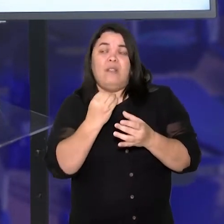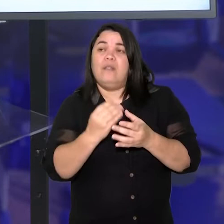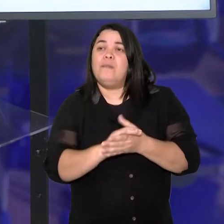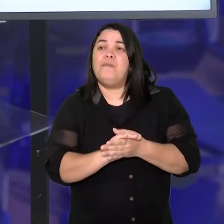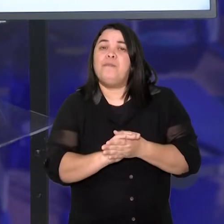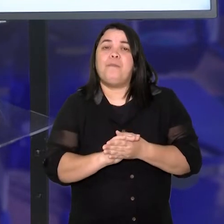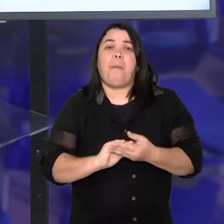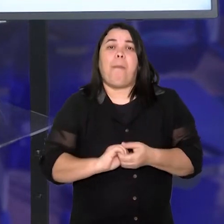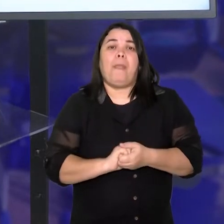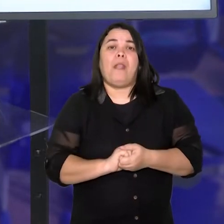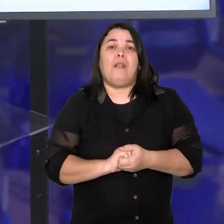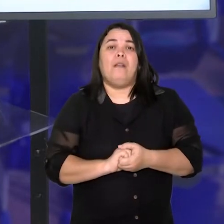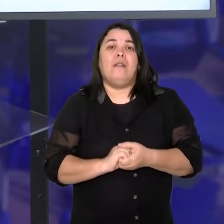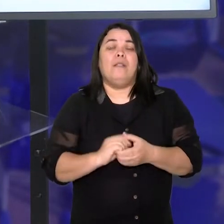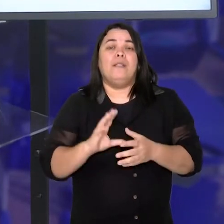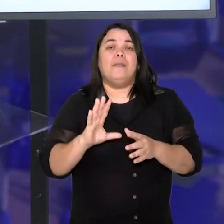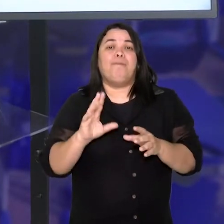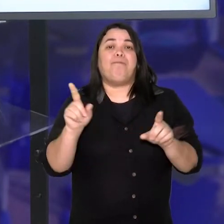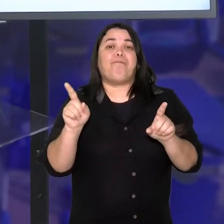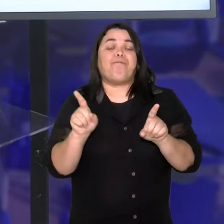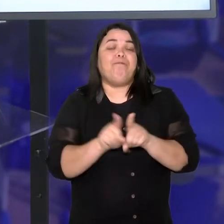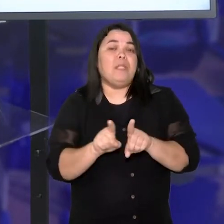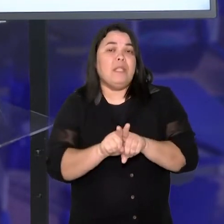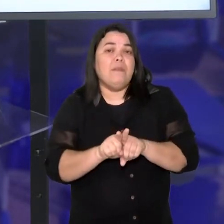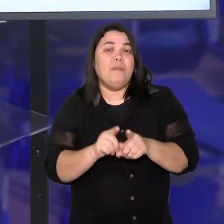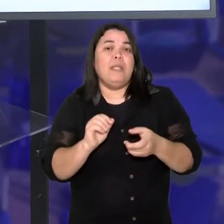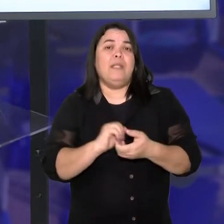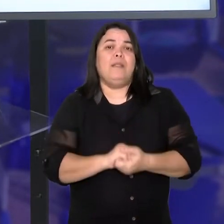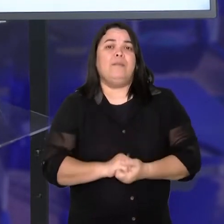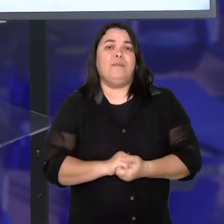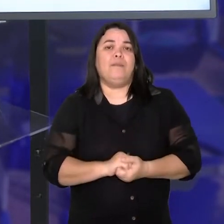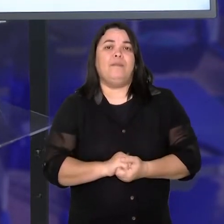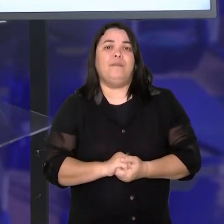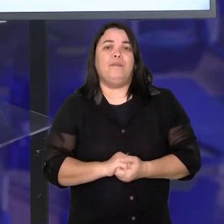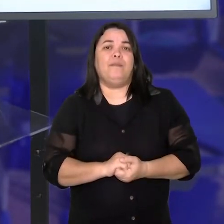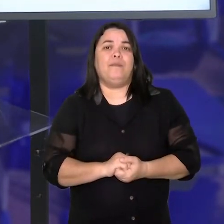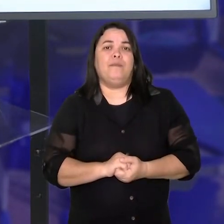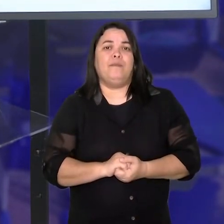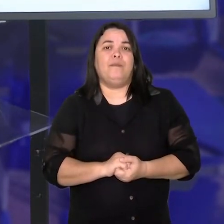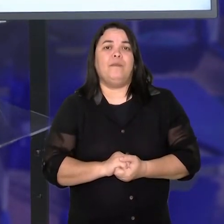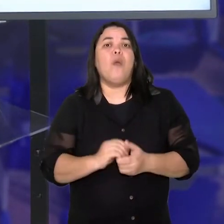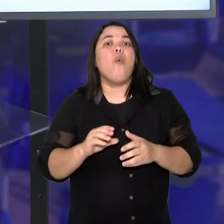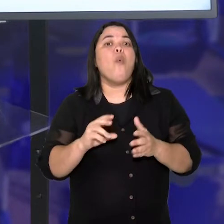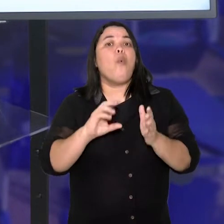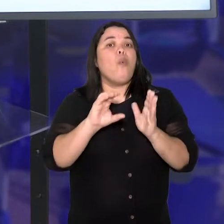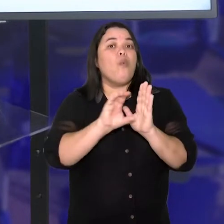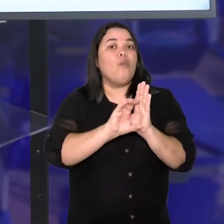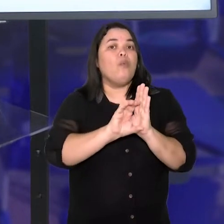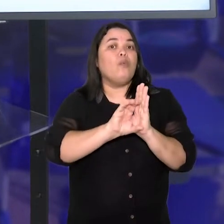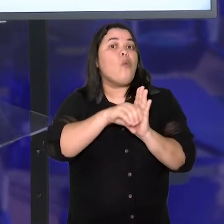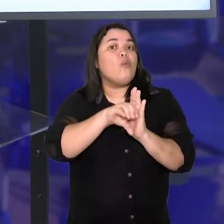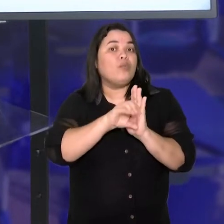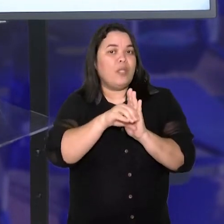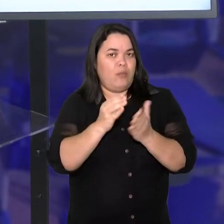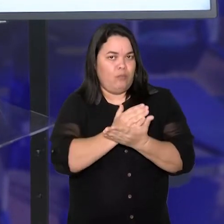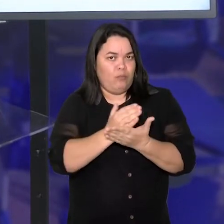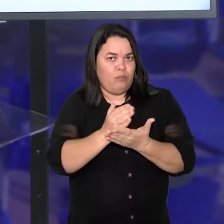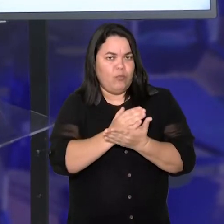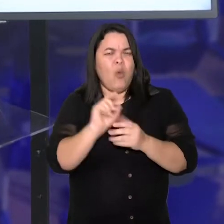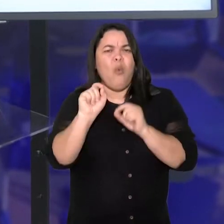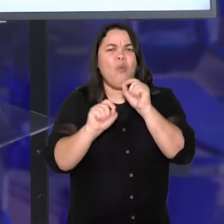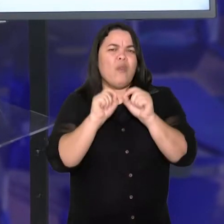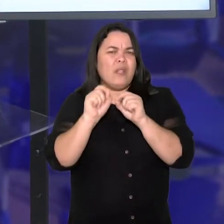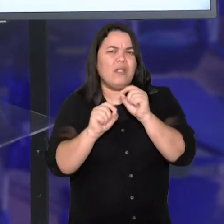primeira parte, temos aqui o fato de trazer para a gente, né, a questão, alguns conceitos, né? O que é norte geoeconômico está faltando,